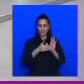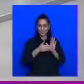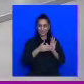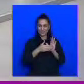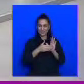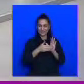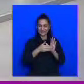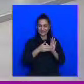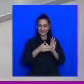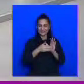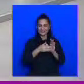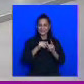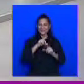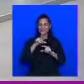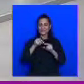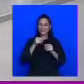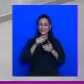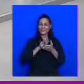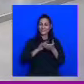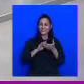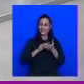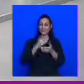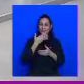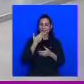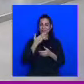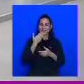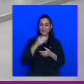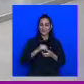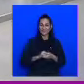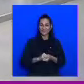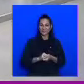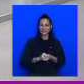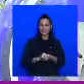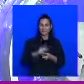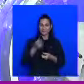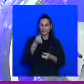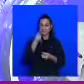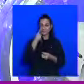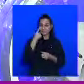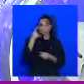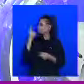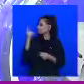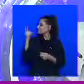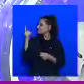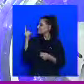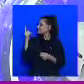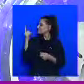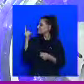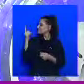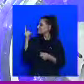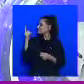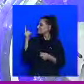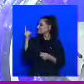aposta. Sorteio da Loto Fácil. Bolas posicionadas.